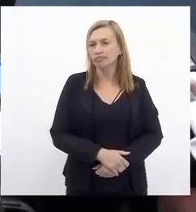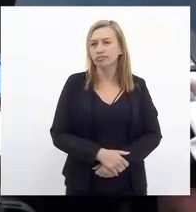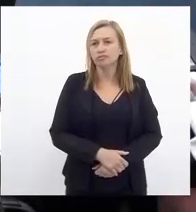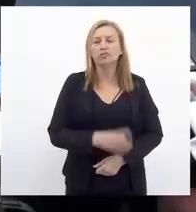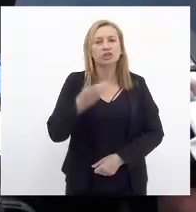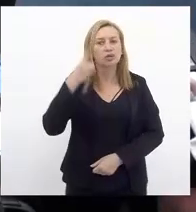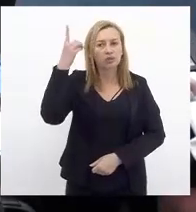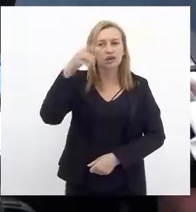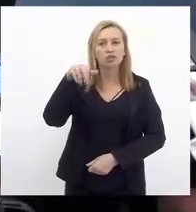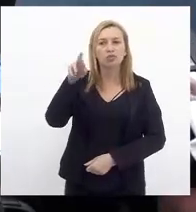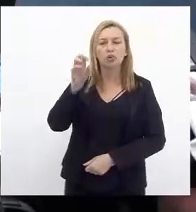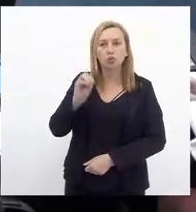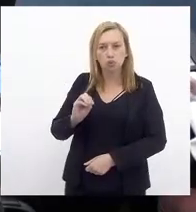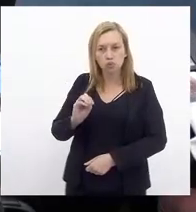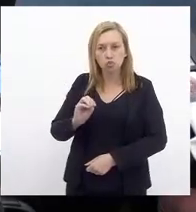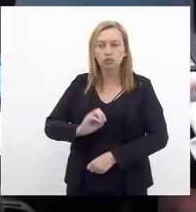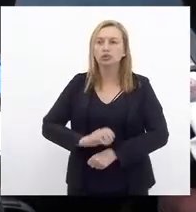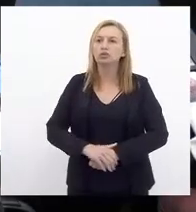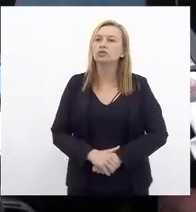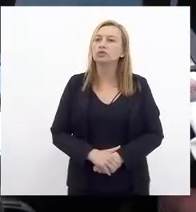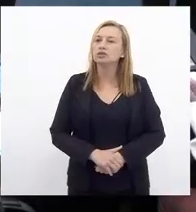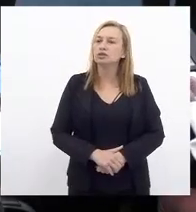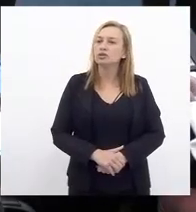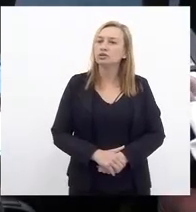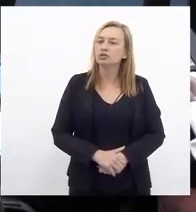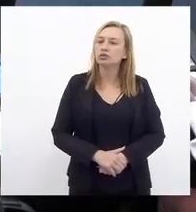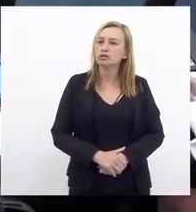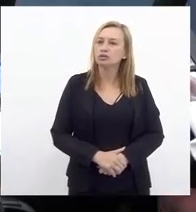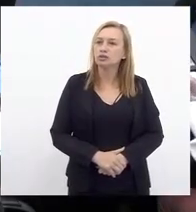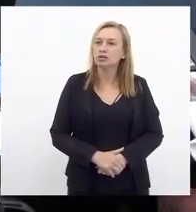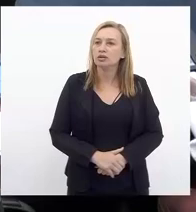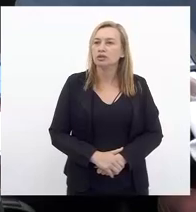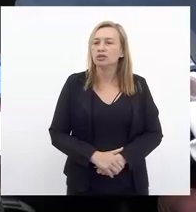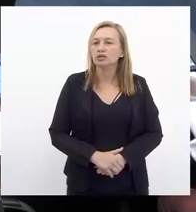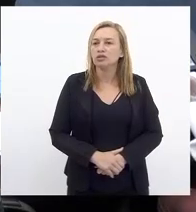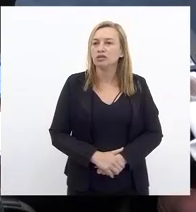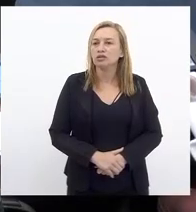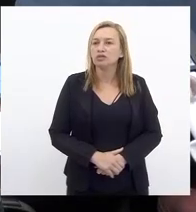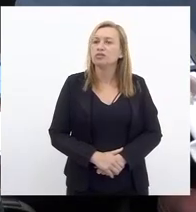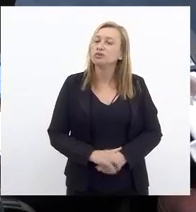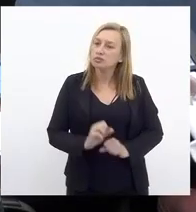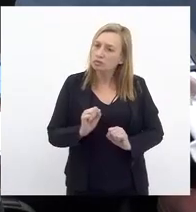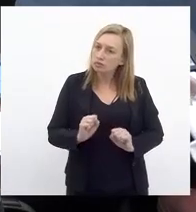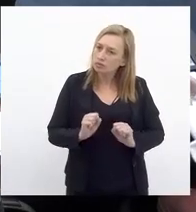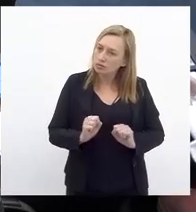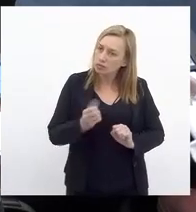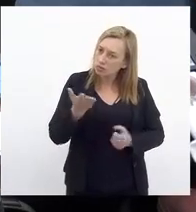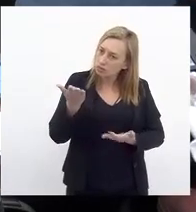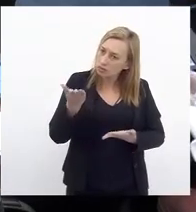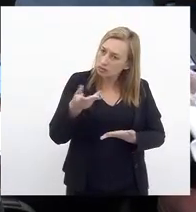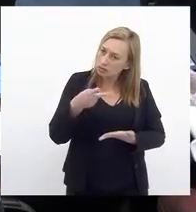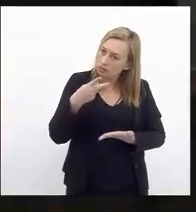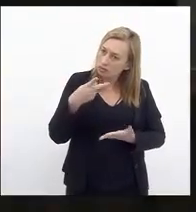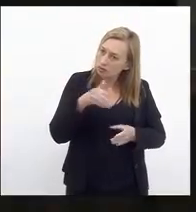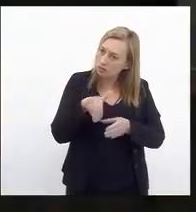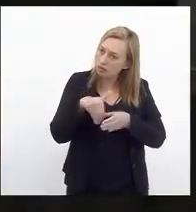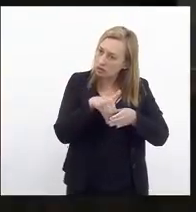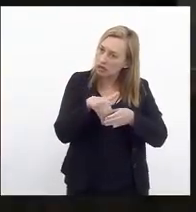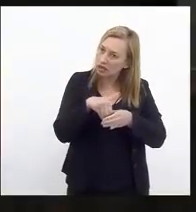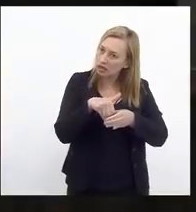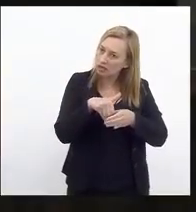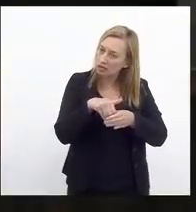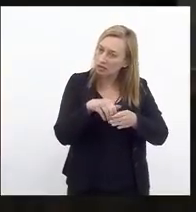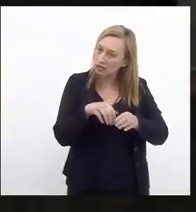Deputado Bruno dauaire Presidente Deputado Deputado mundo da Lari pode ser essa votaram